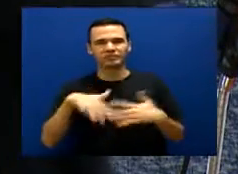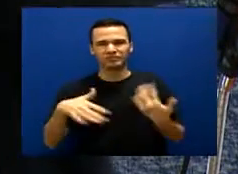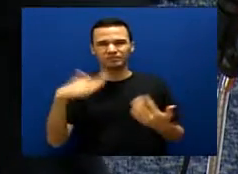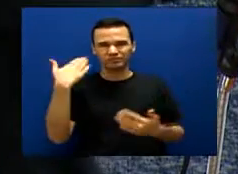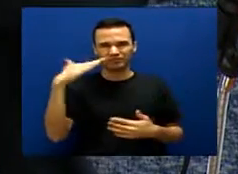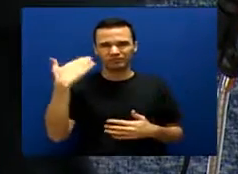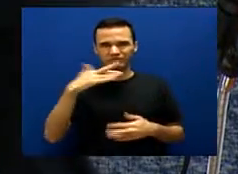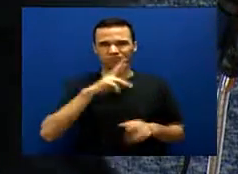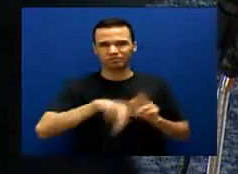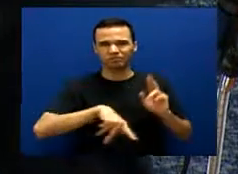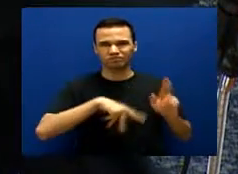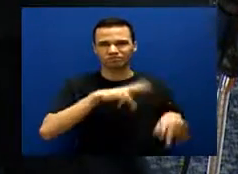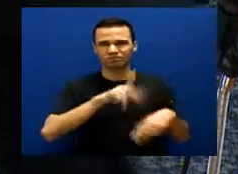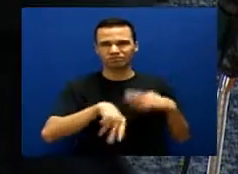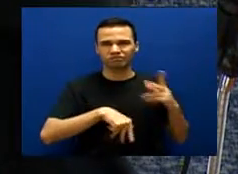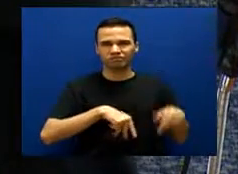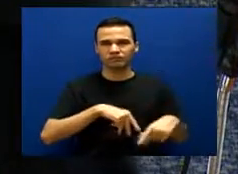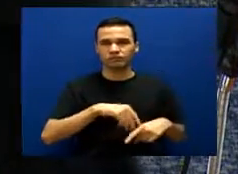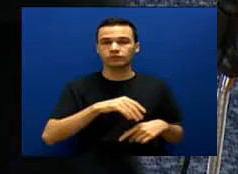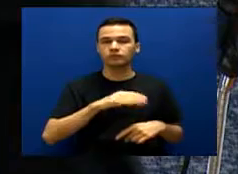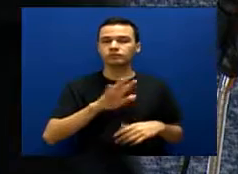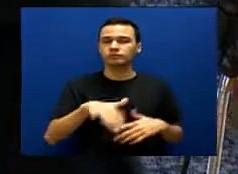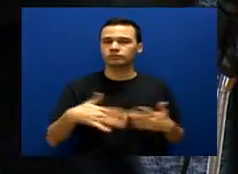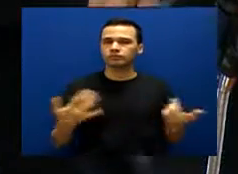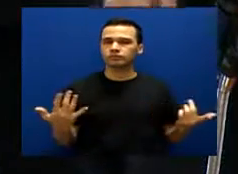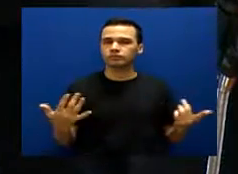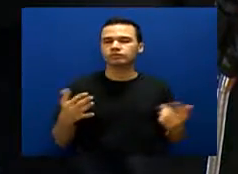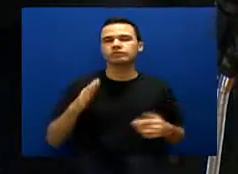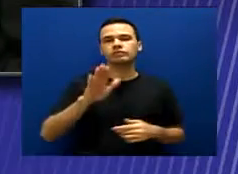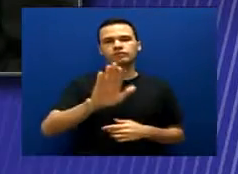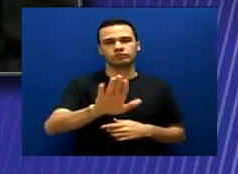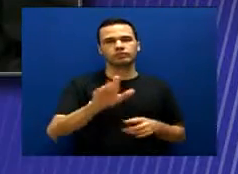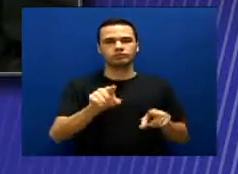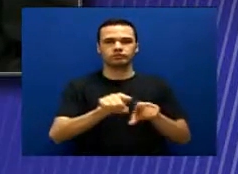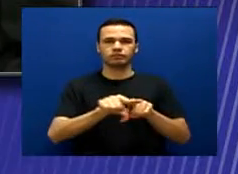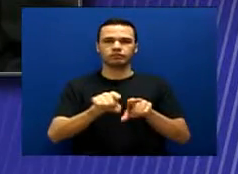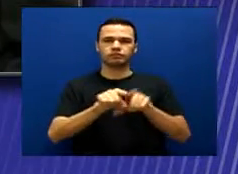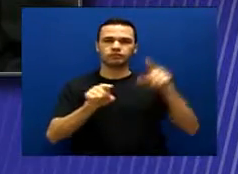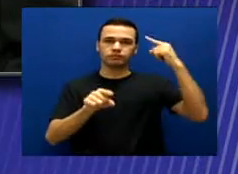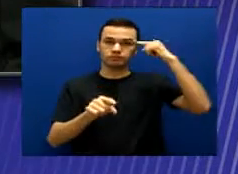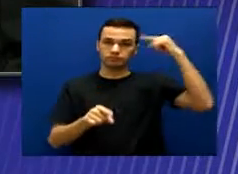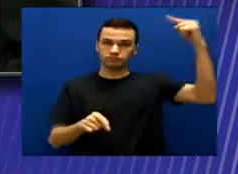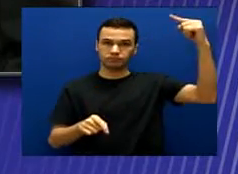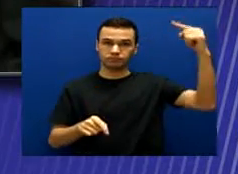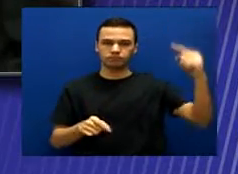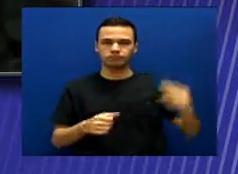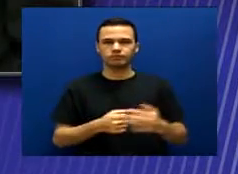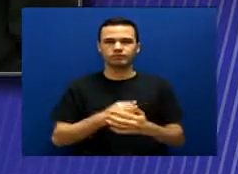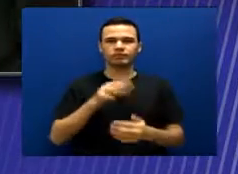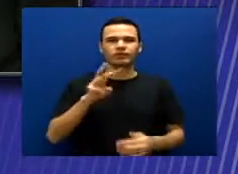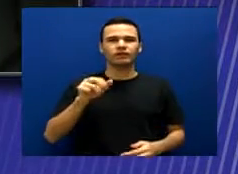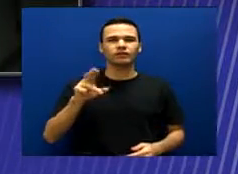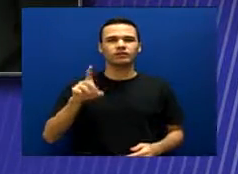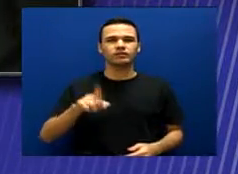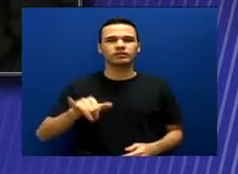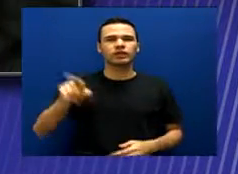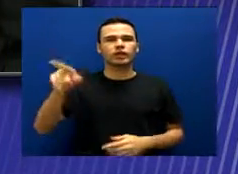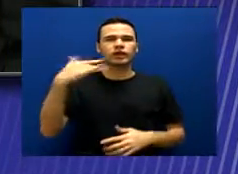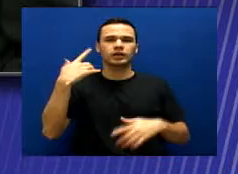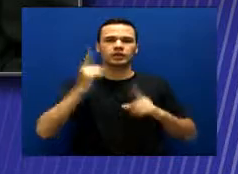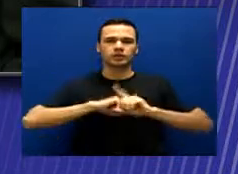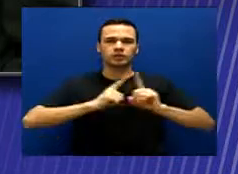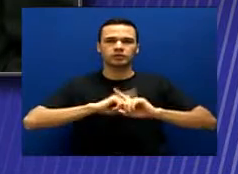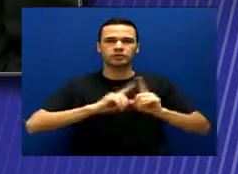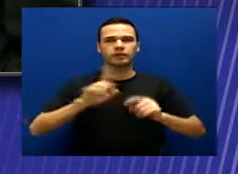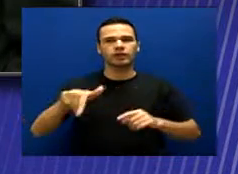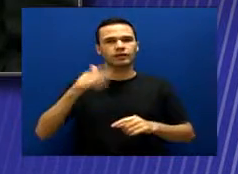Sabe essas coisas? A régua, mas, se não é acrílico, mas lembrando, transparente. Martínez, é isso que o Wander reclamou. Por isso que eu pedi, a